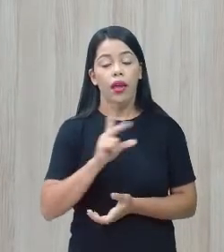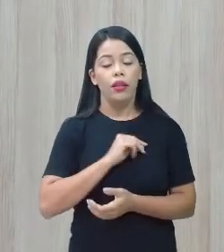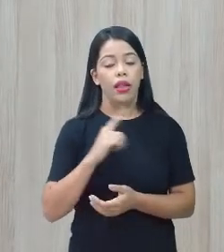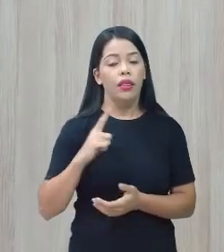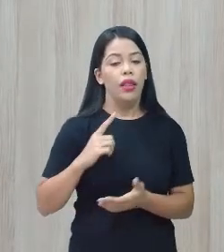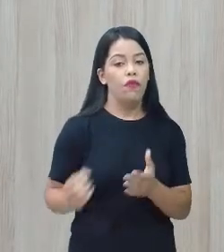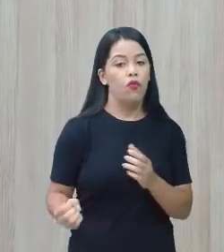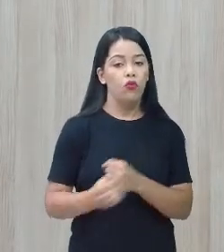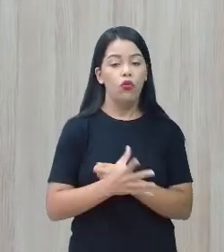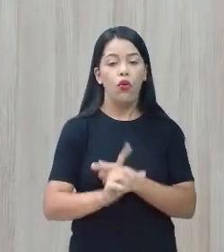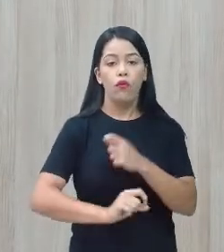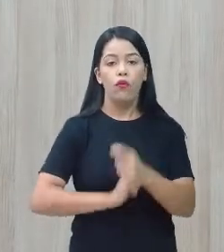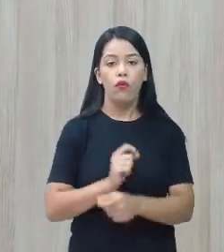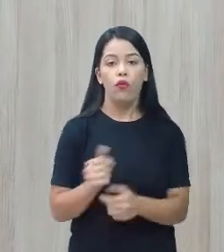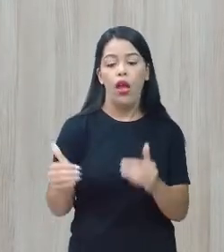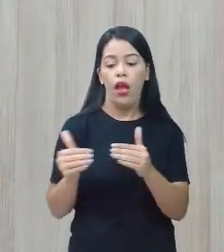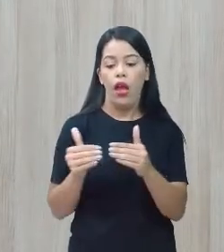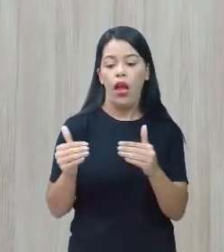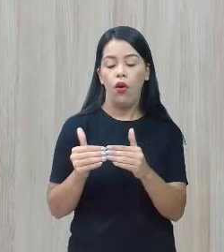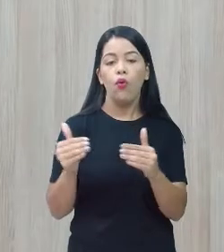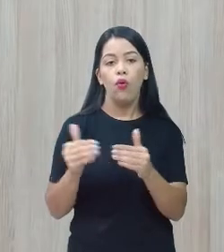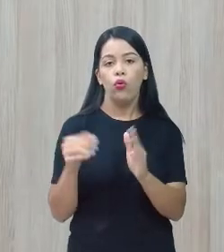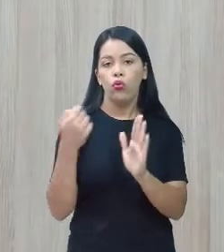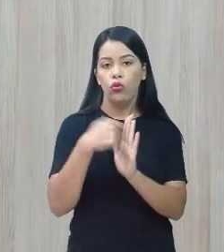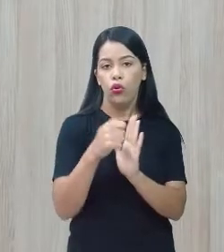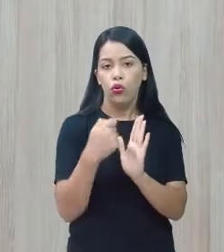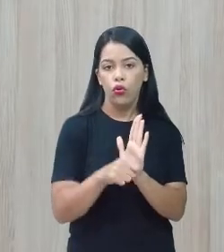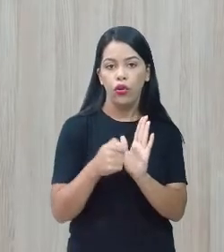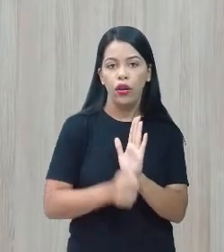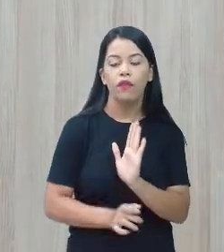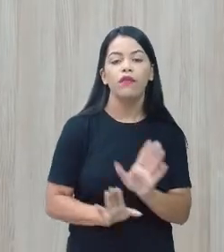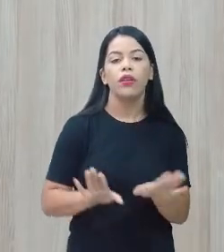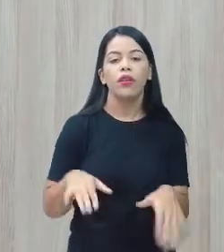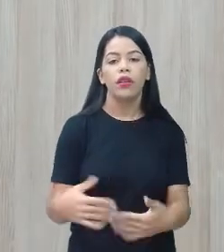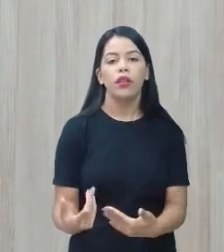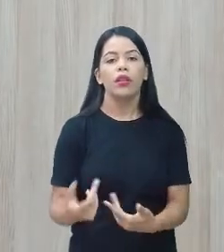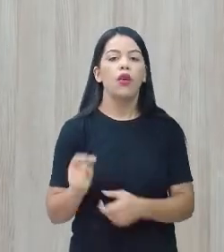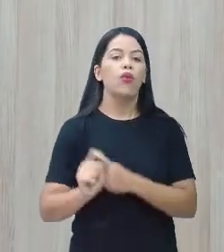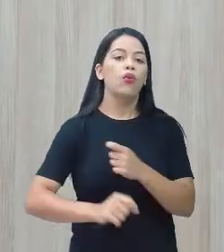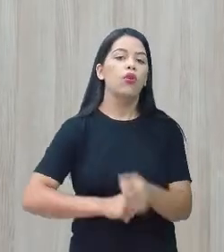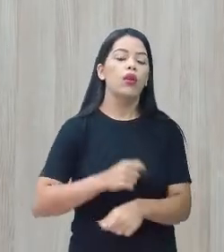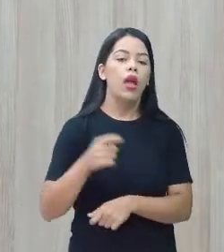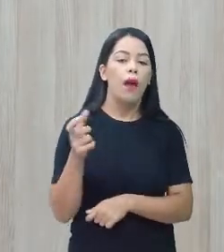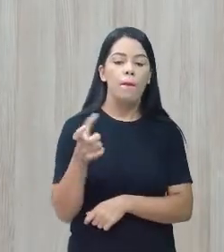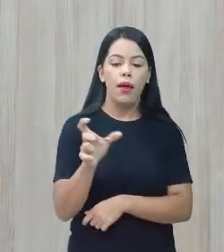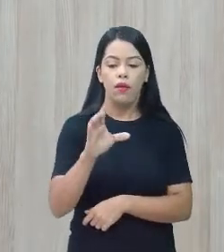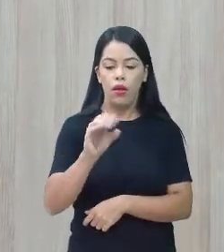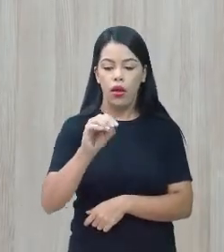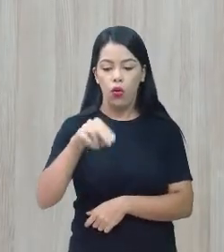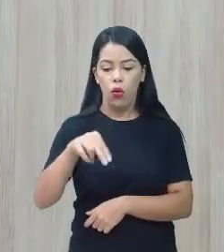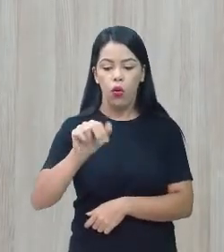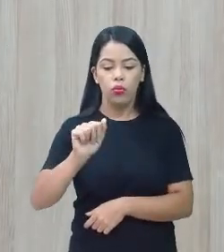ortográfico, né? Que a palavra, por exemplo, a palavra consequência, ela perdeu trema. Como o trema